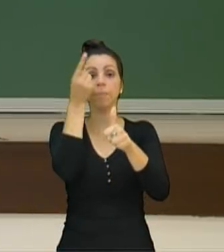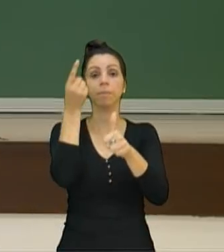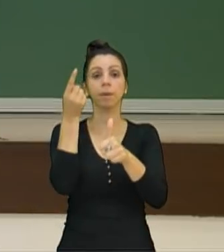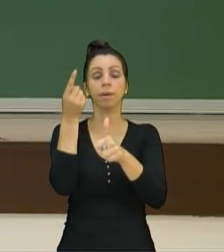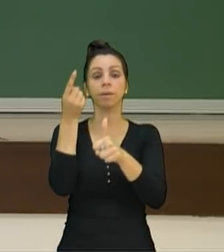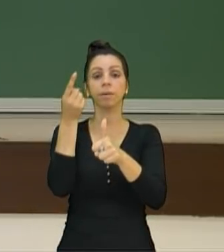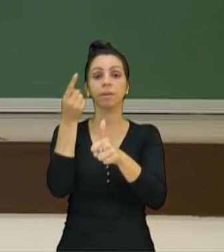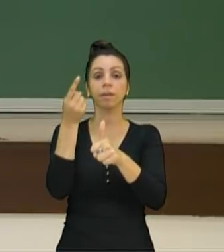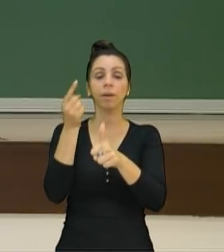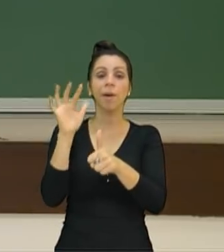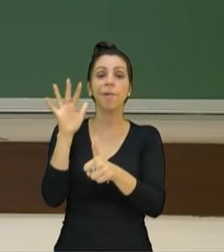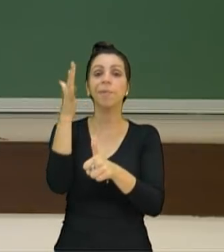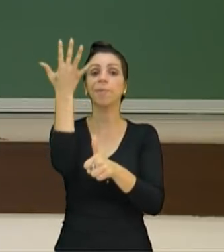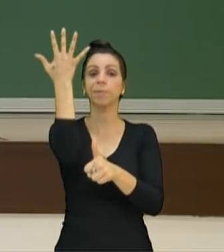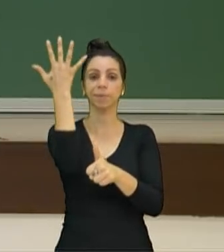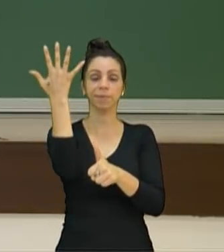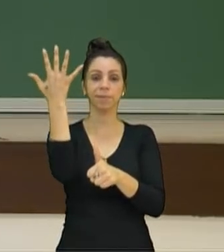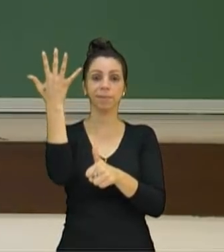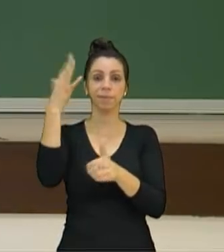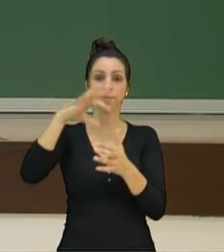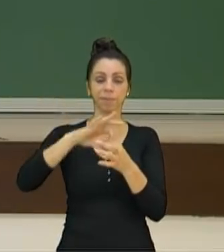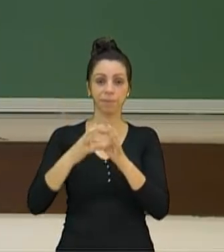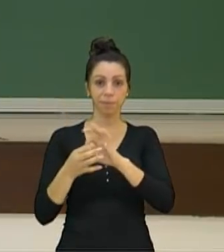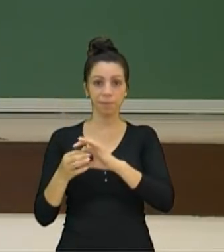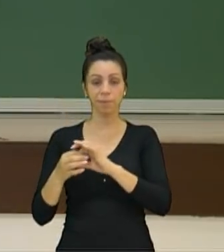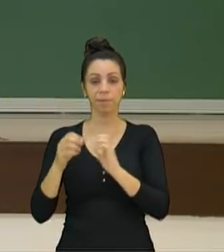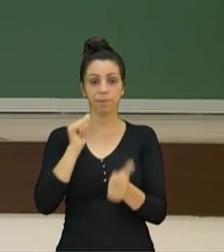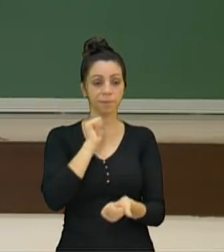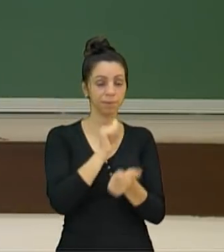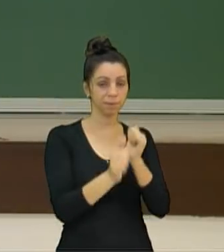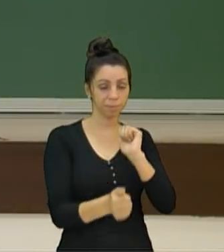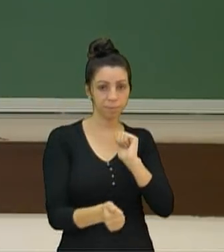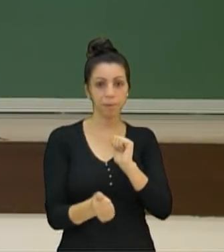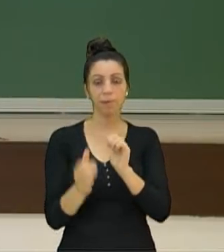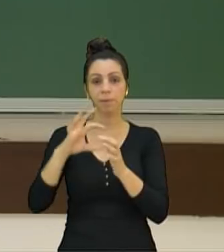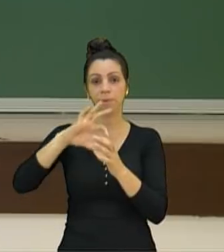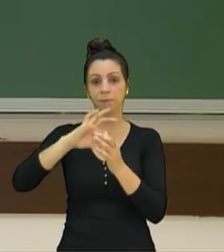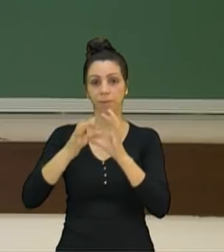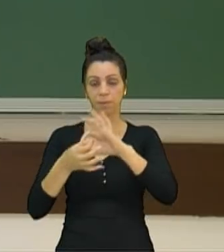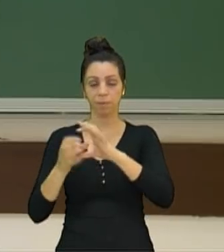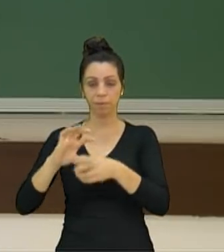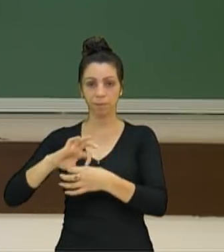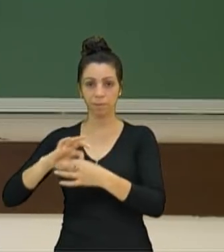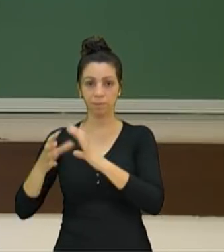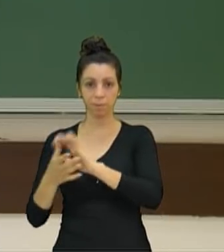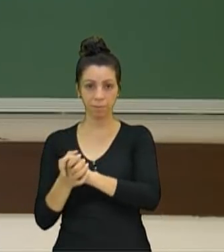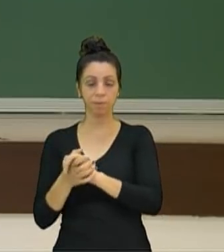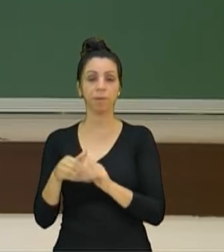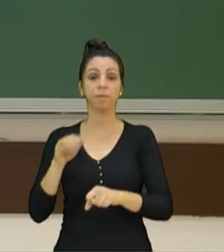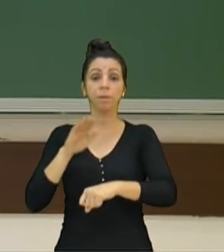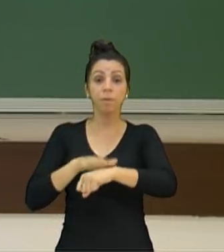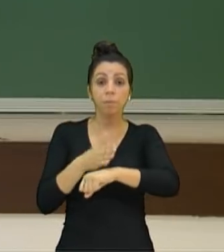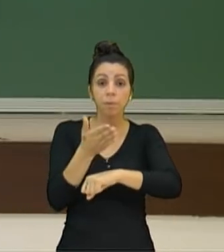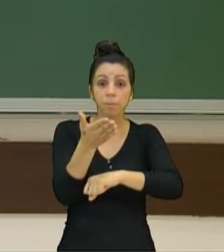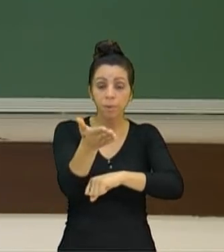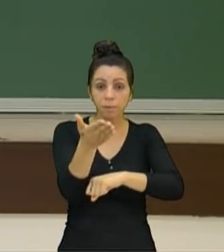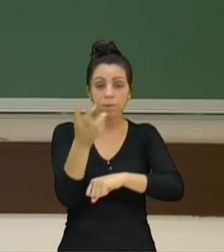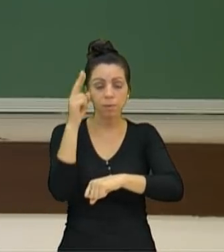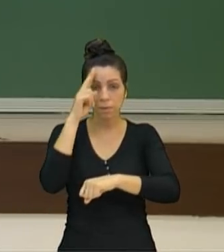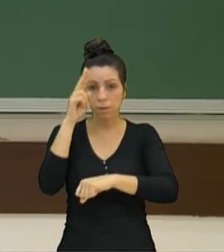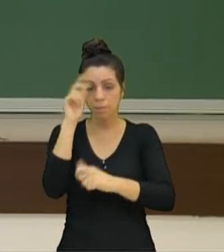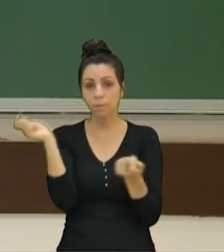edição que esse esporte apareceu nos Jogos Olímpicos. Vou dar um tempinho aí para vocês. Lembra